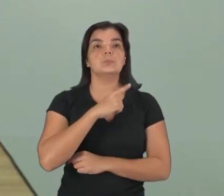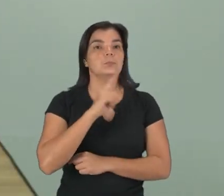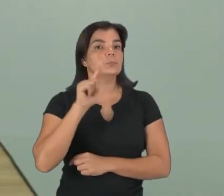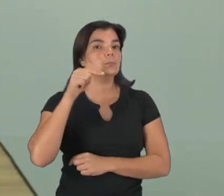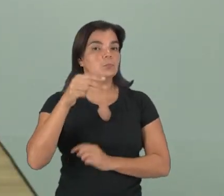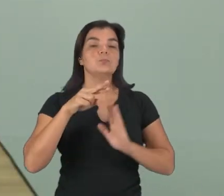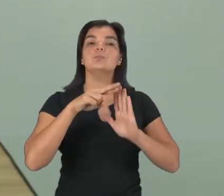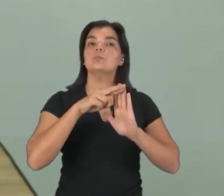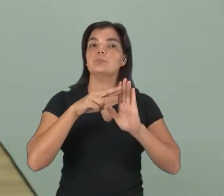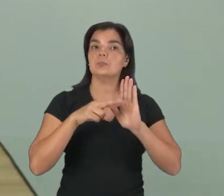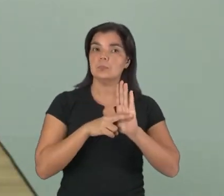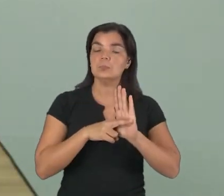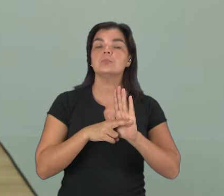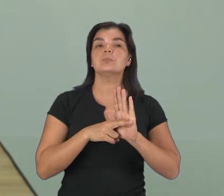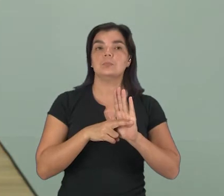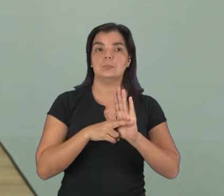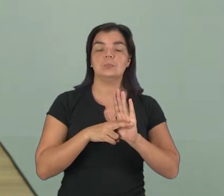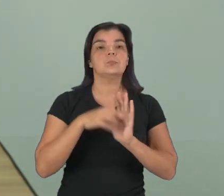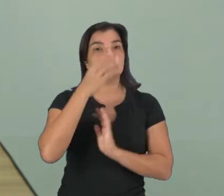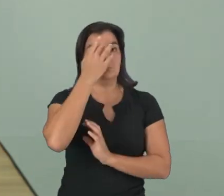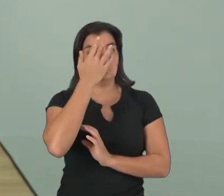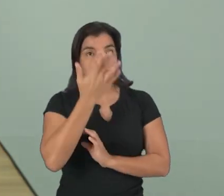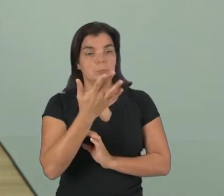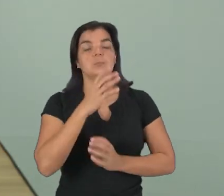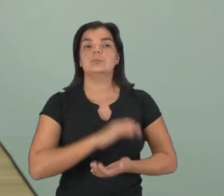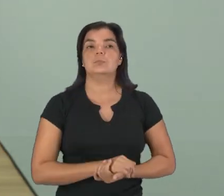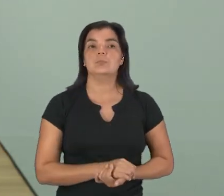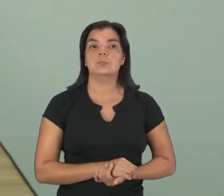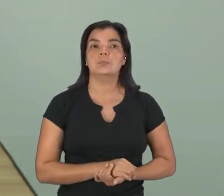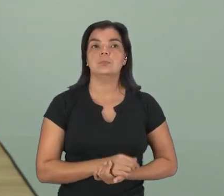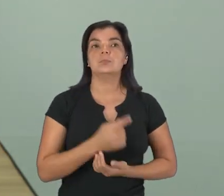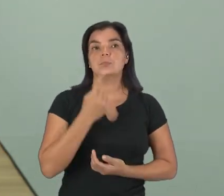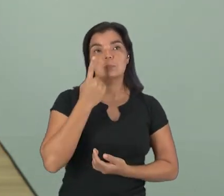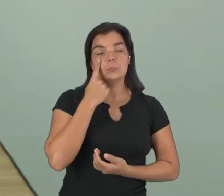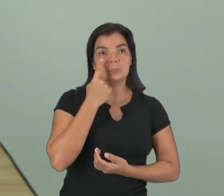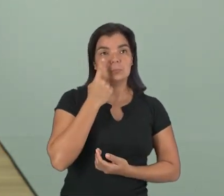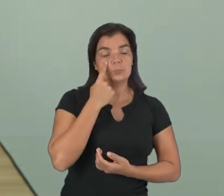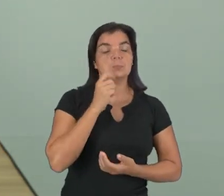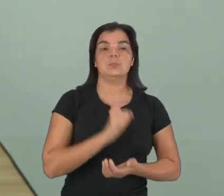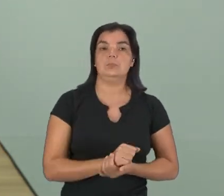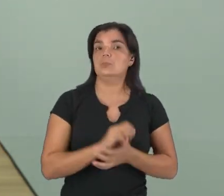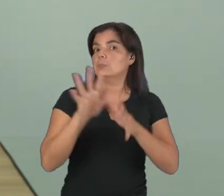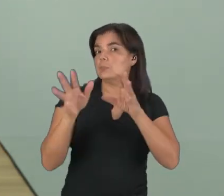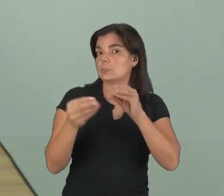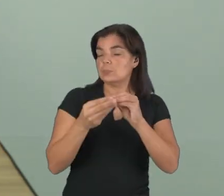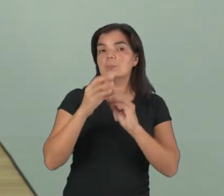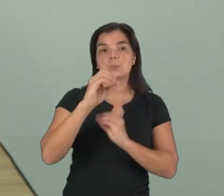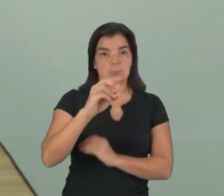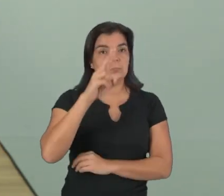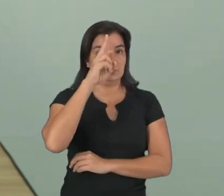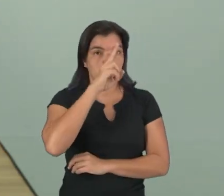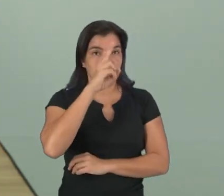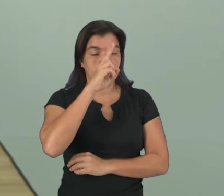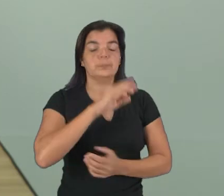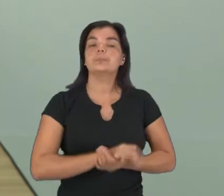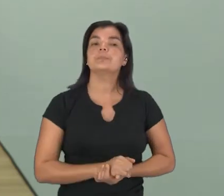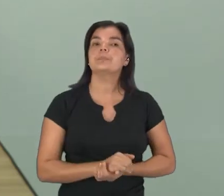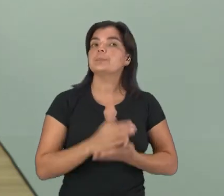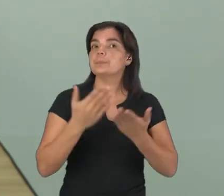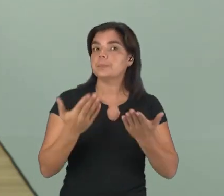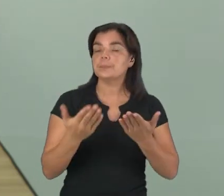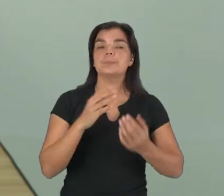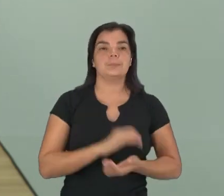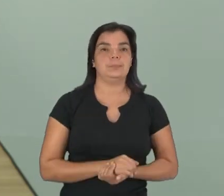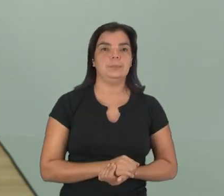outra regrinha básica que facilita. Eu tive que acrescentar os zeros, lembra? E agora, eu